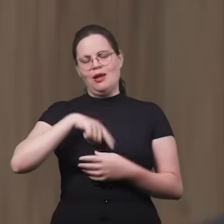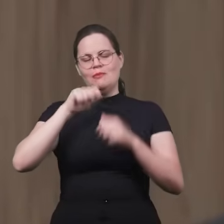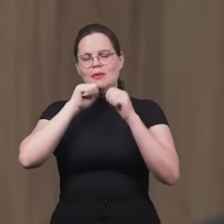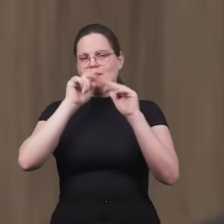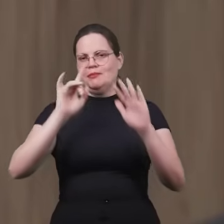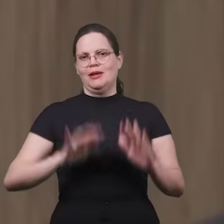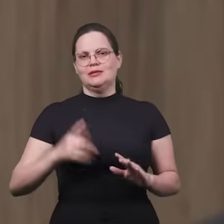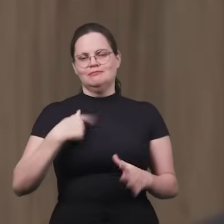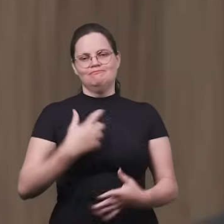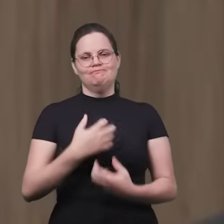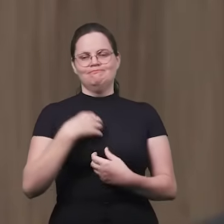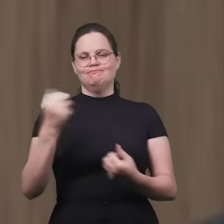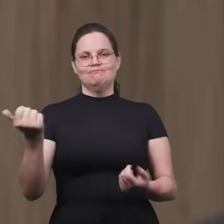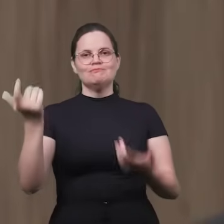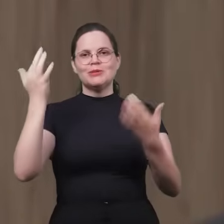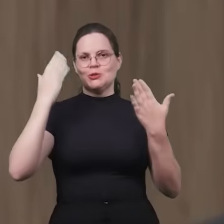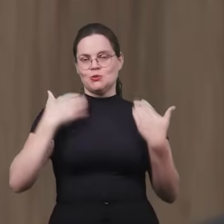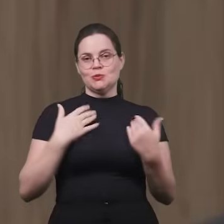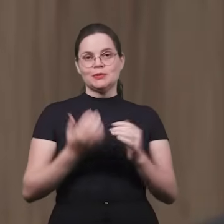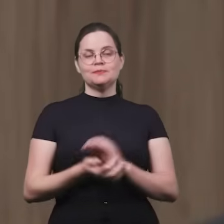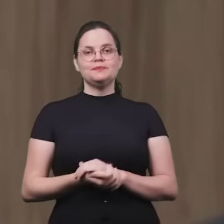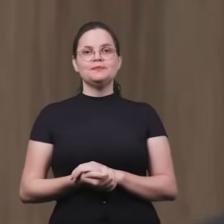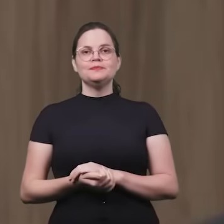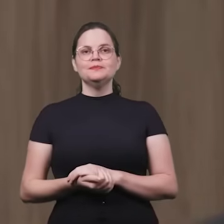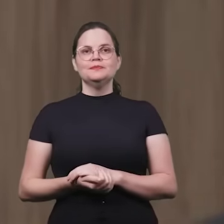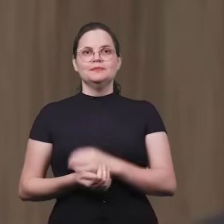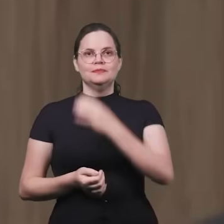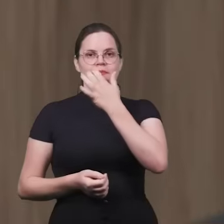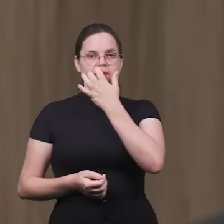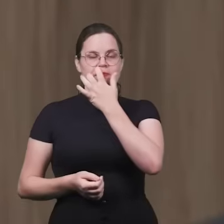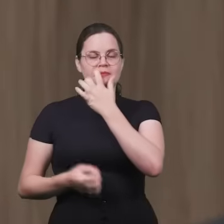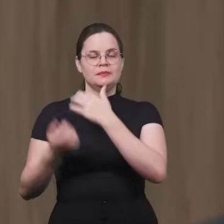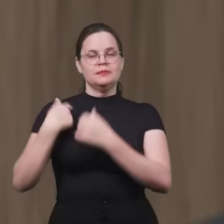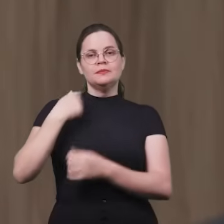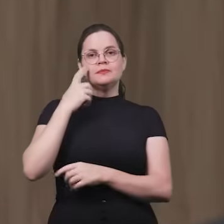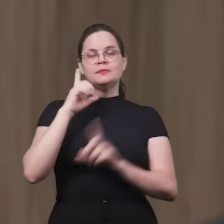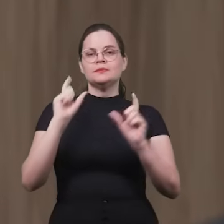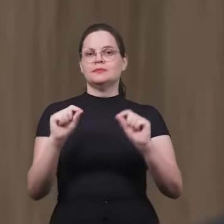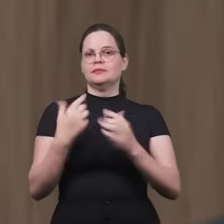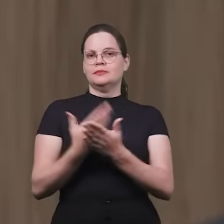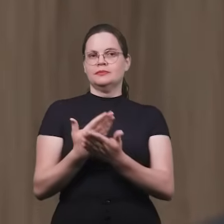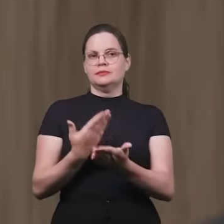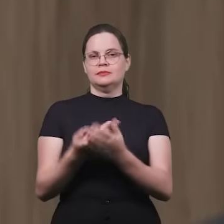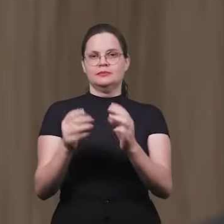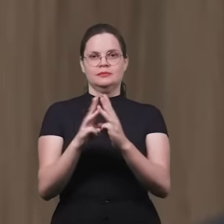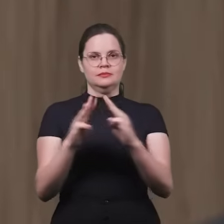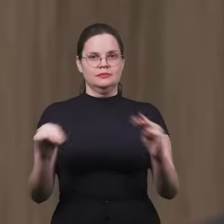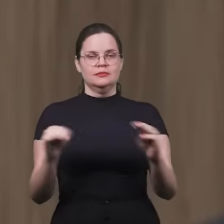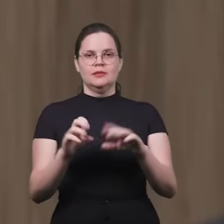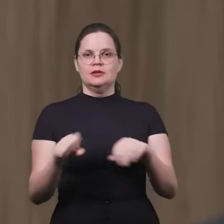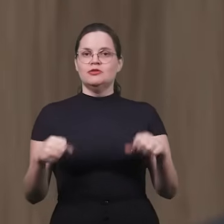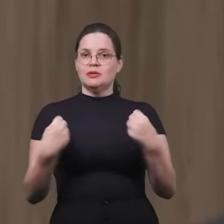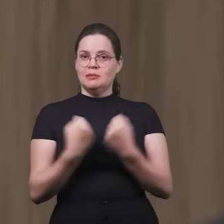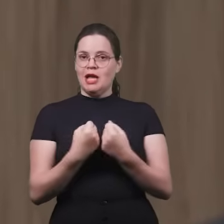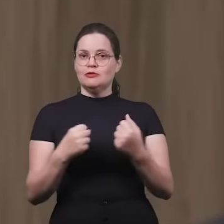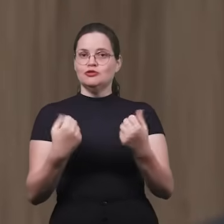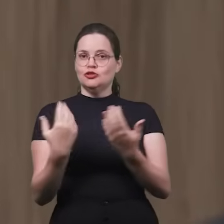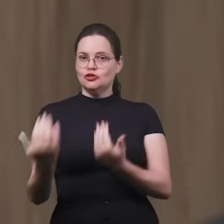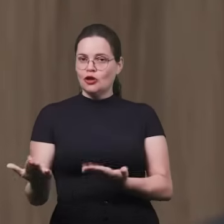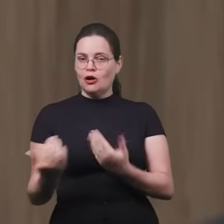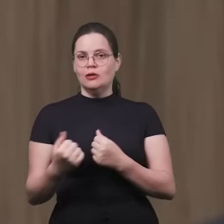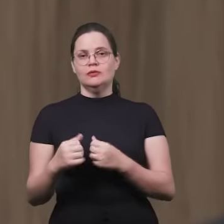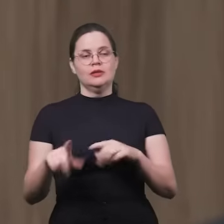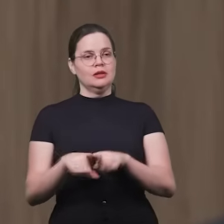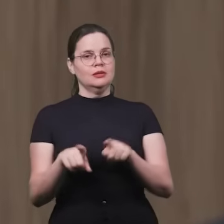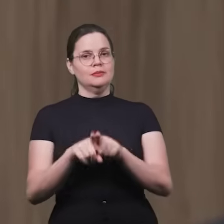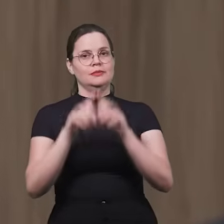muito abençoada por Deus. E eu penso que as aulas do Manaim, seminários de jovens, o Evangelho Sem Fronteiras,